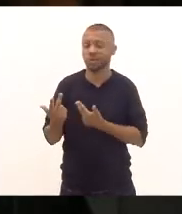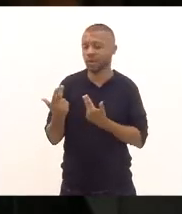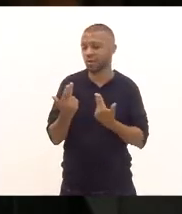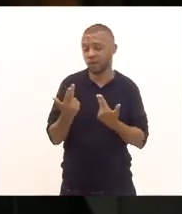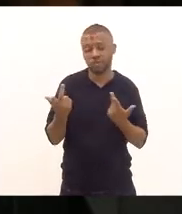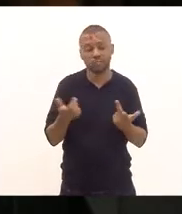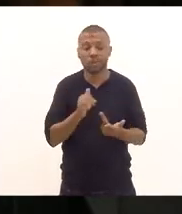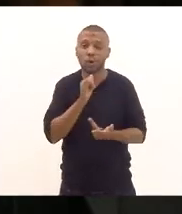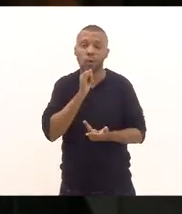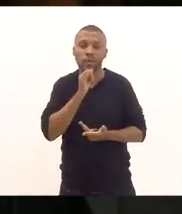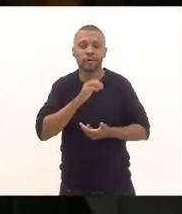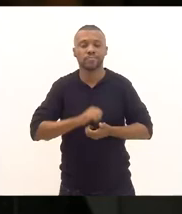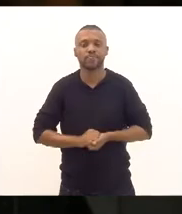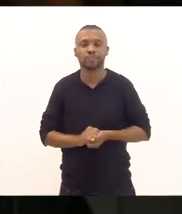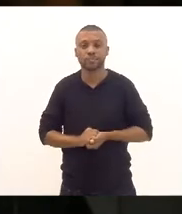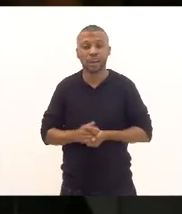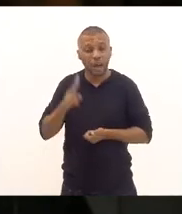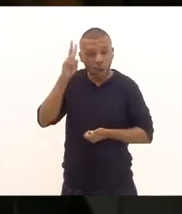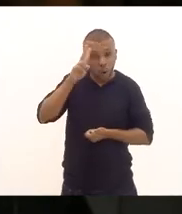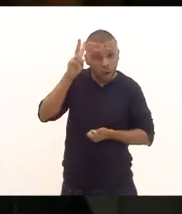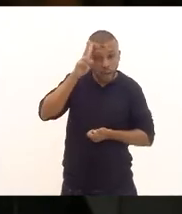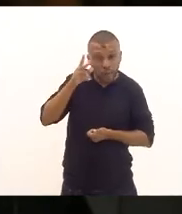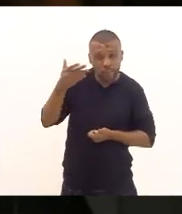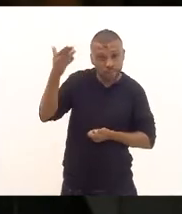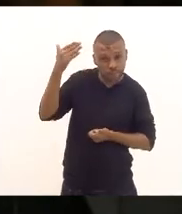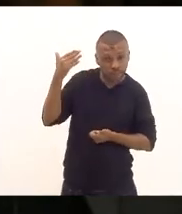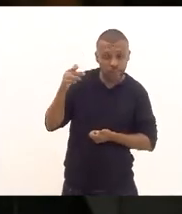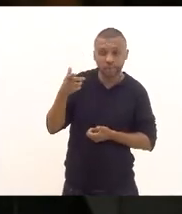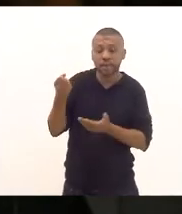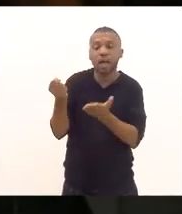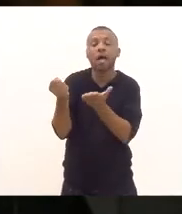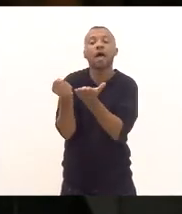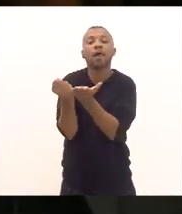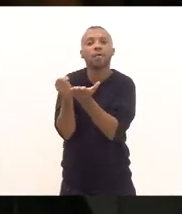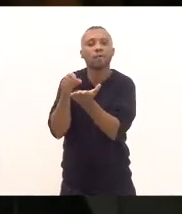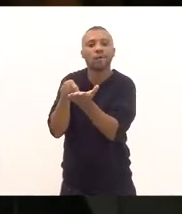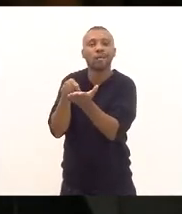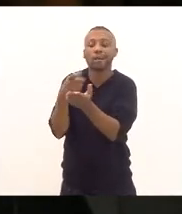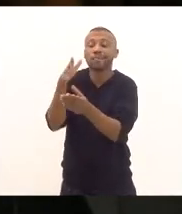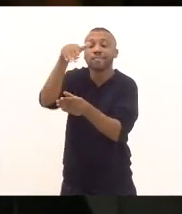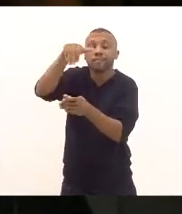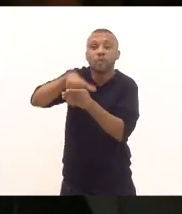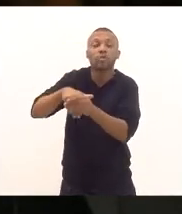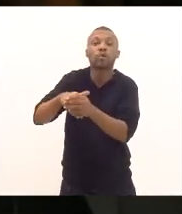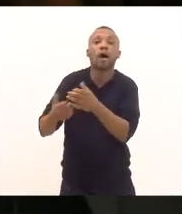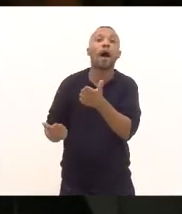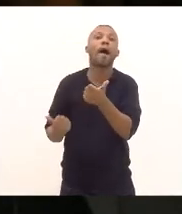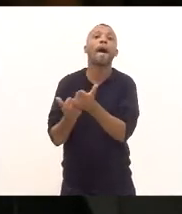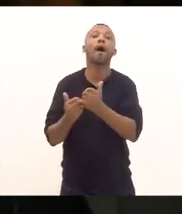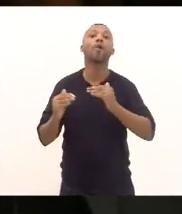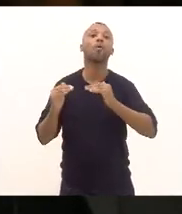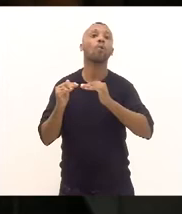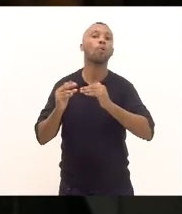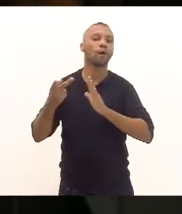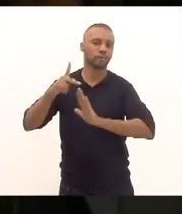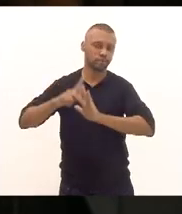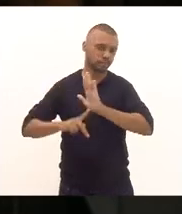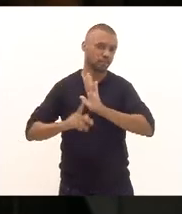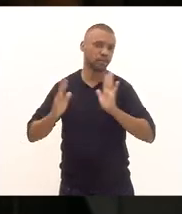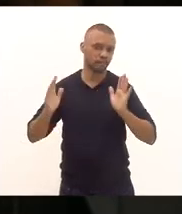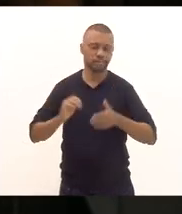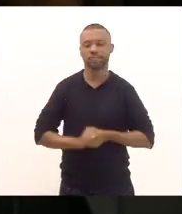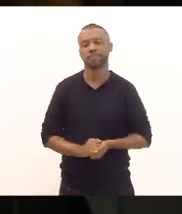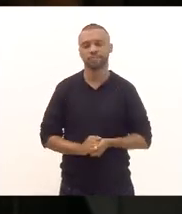Samuel Malafaia lembro-me era Deputado votou a favor bom e aí